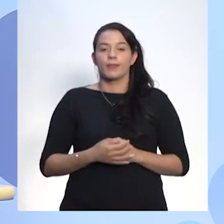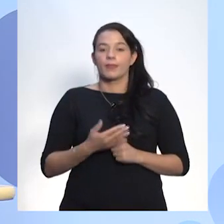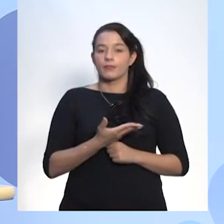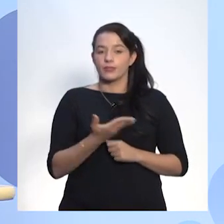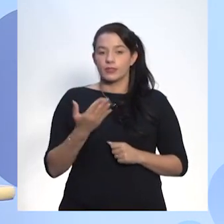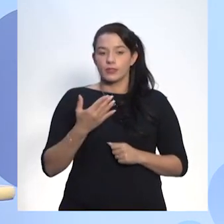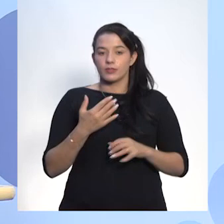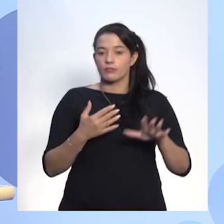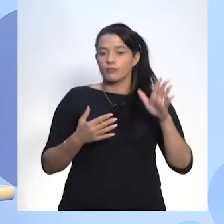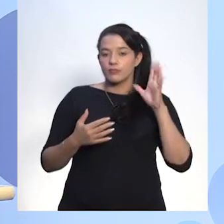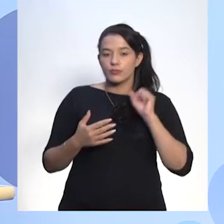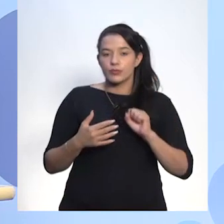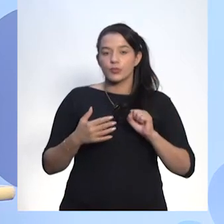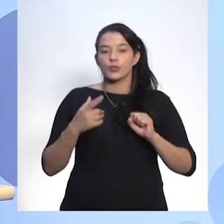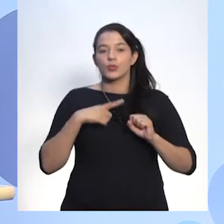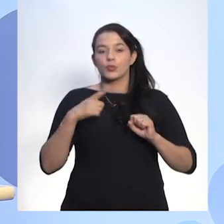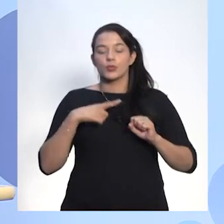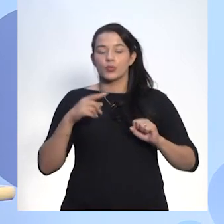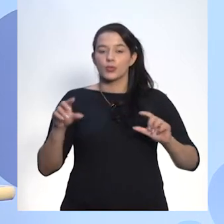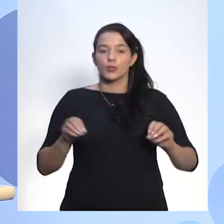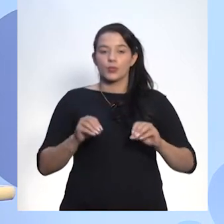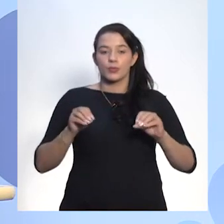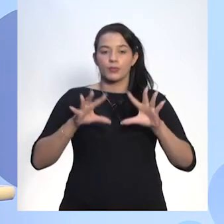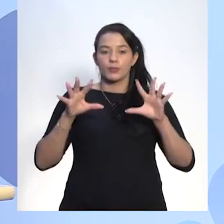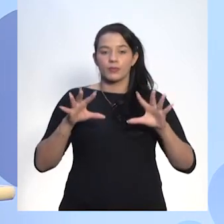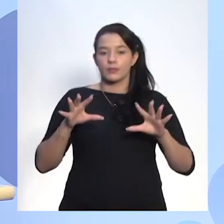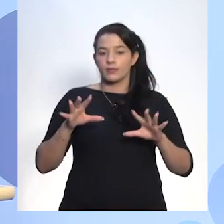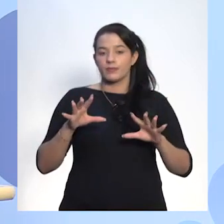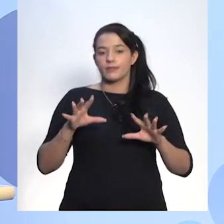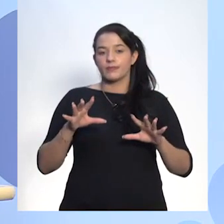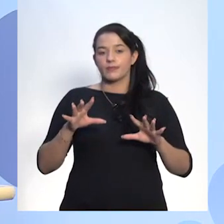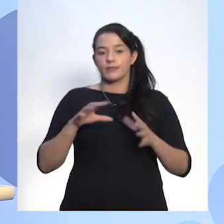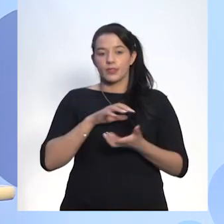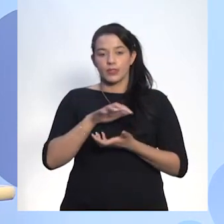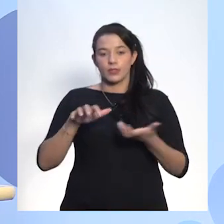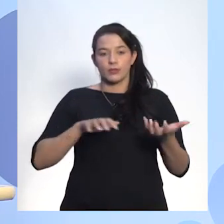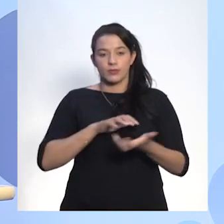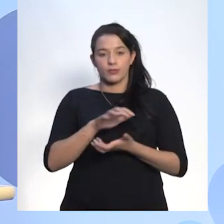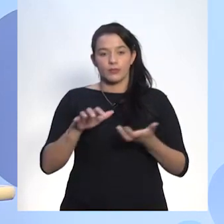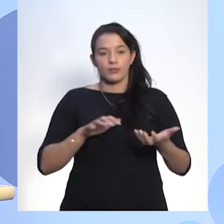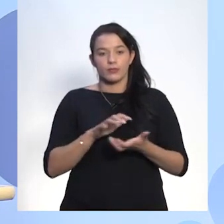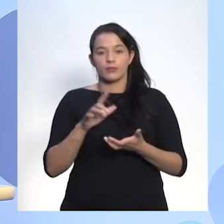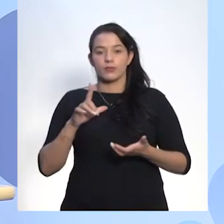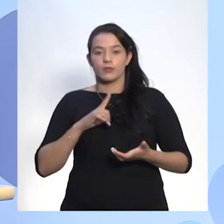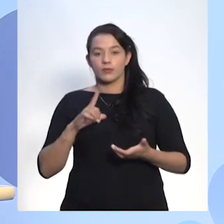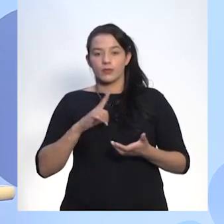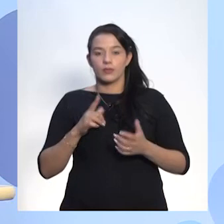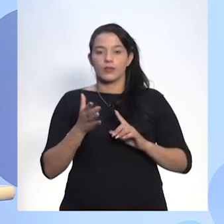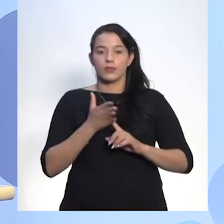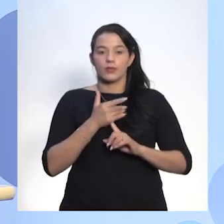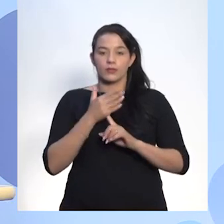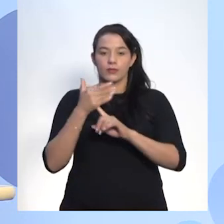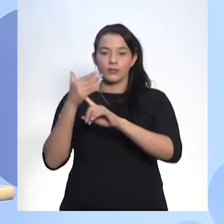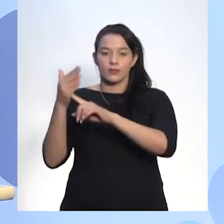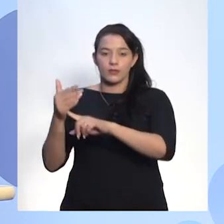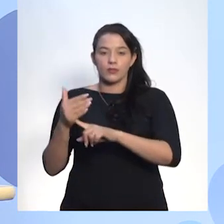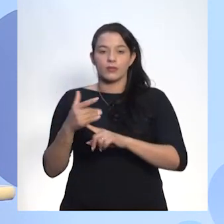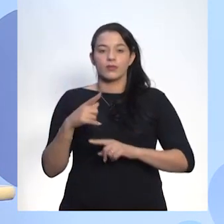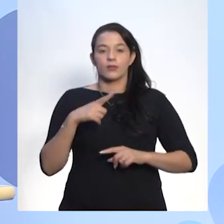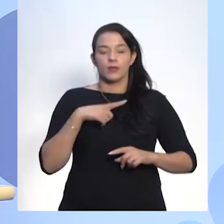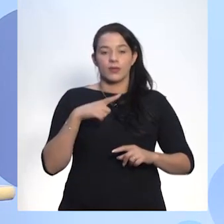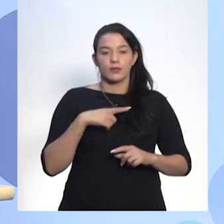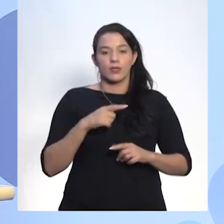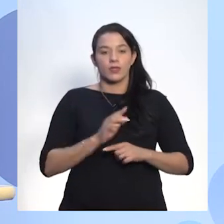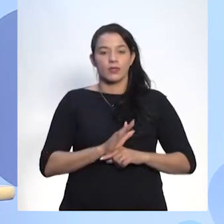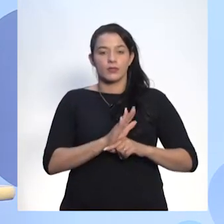houve o milagre da Revolução, onde a tecnologia ela está a serviço de